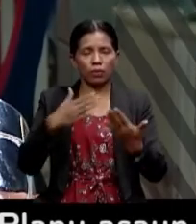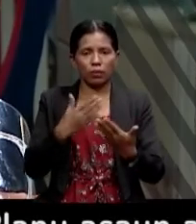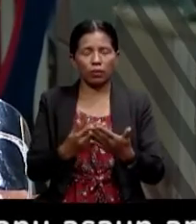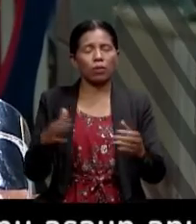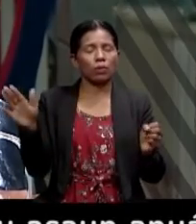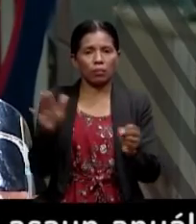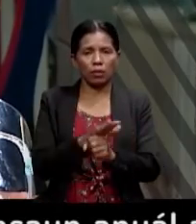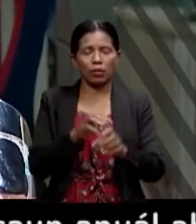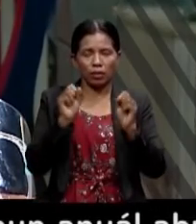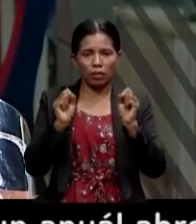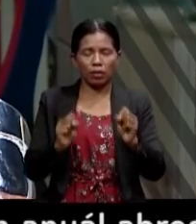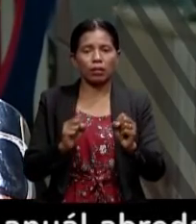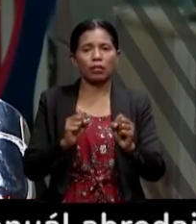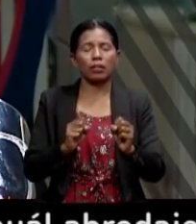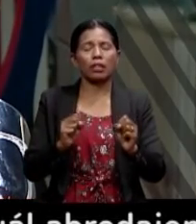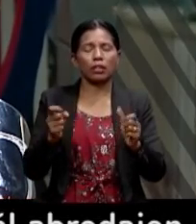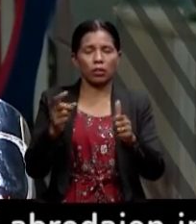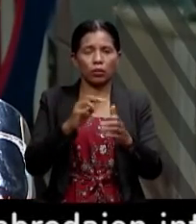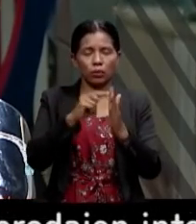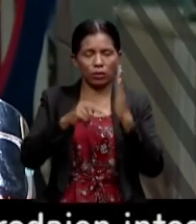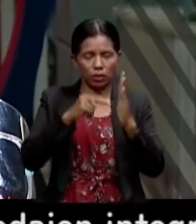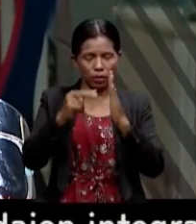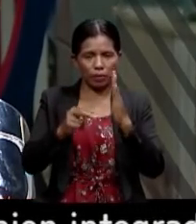no honu ne erro e notícia primeiro ne corrigido.